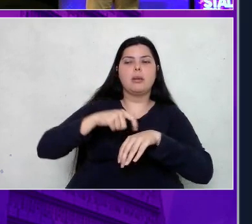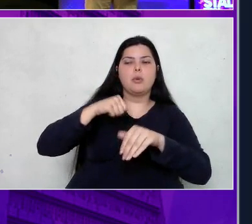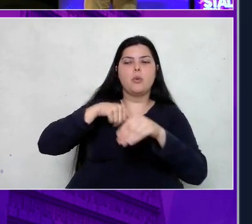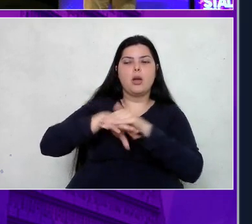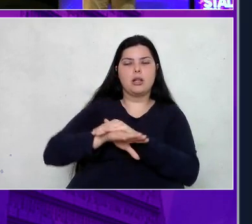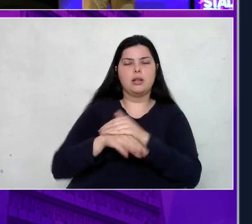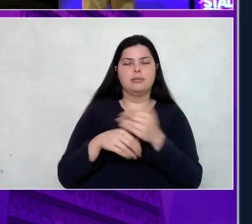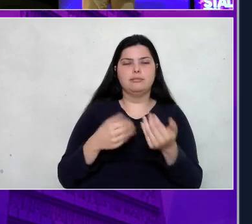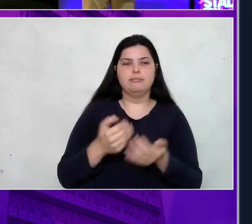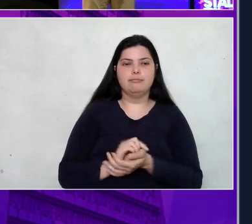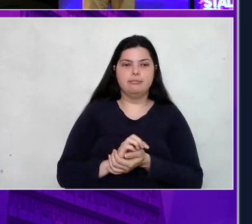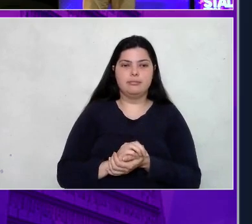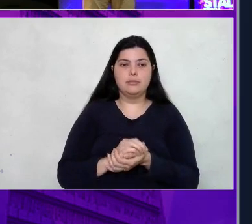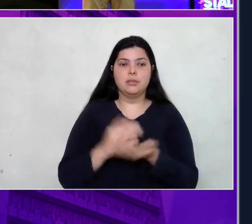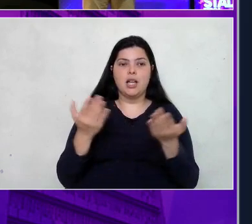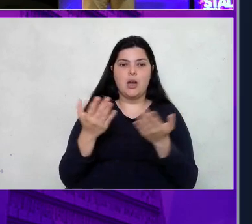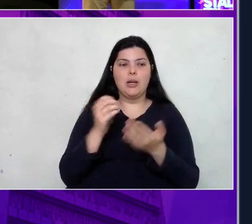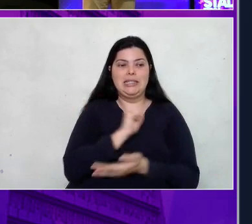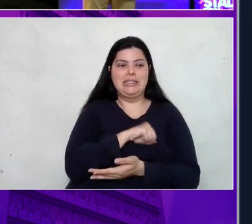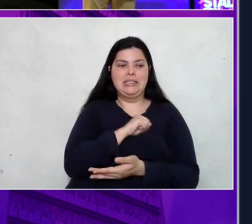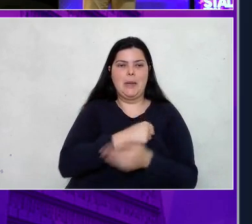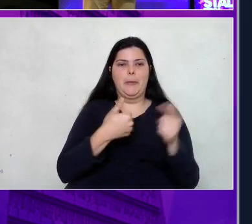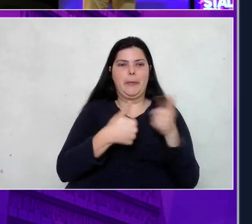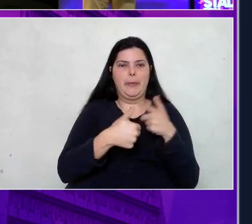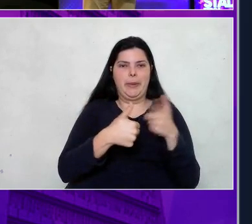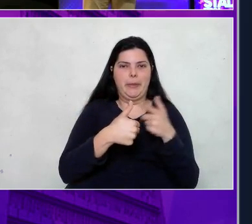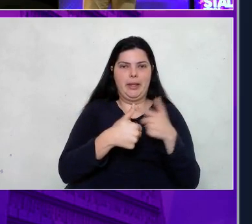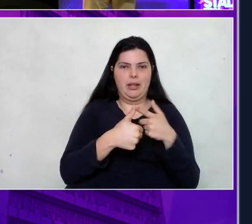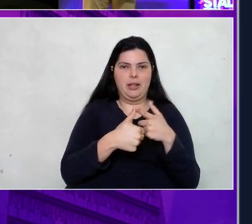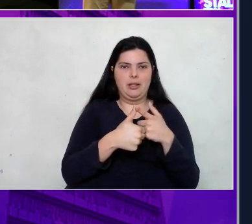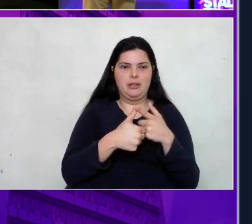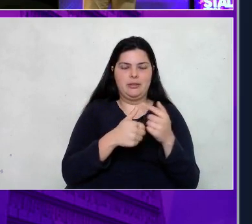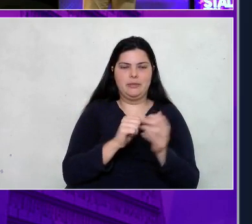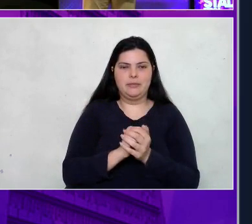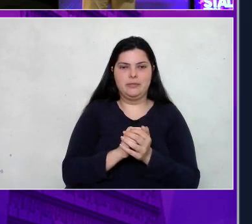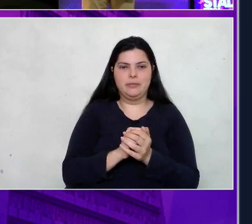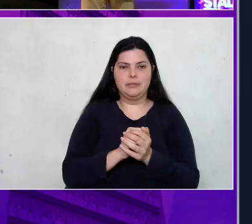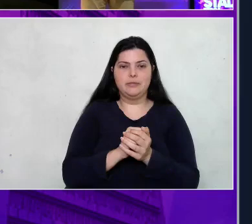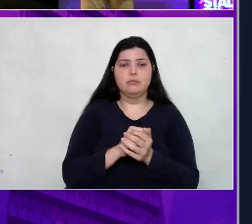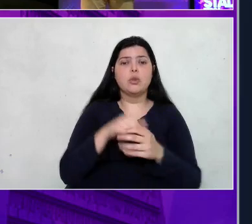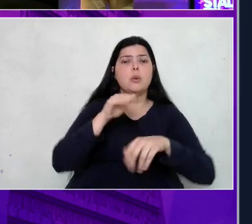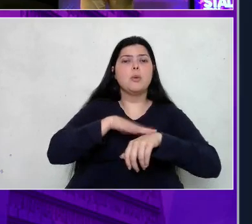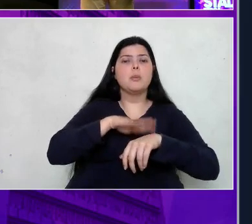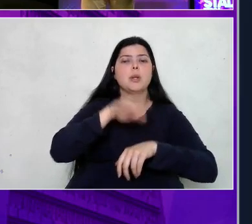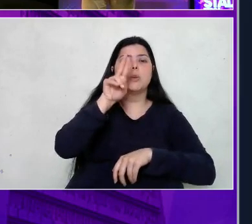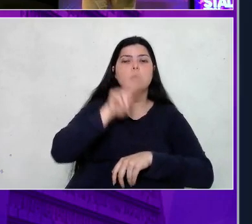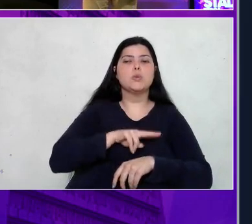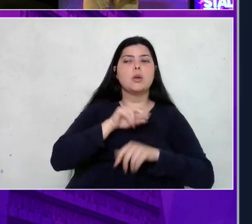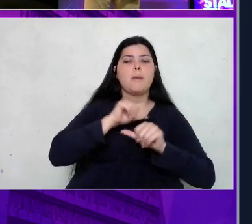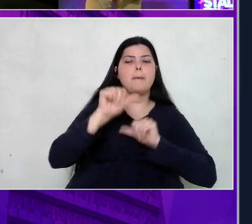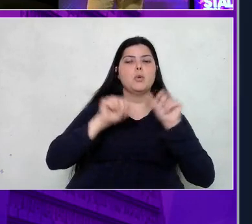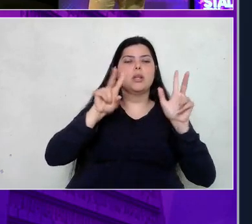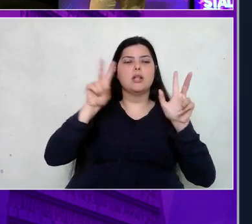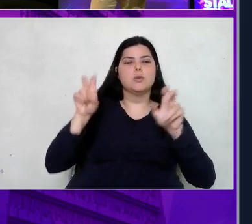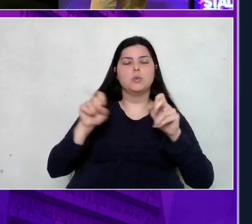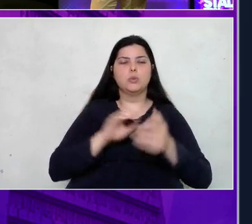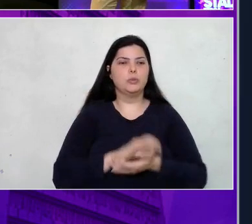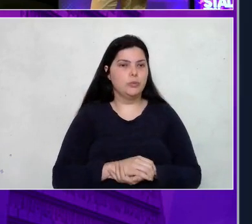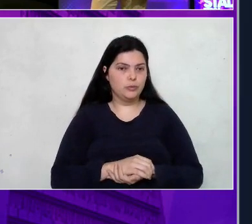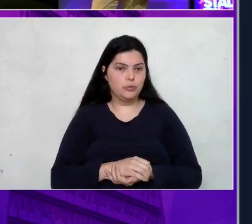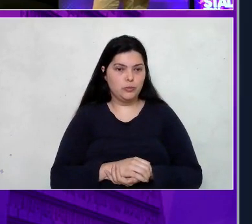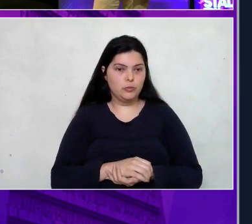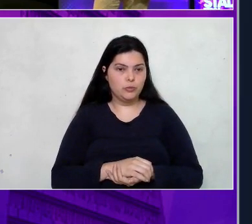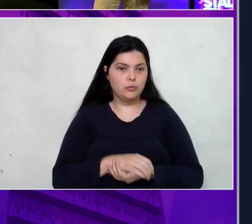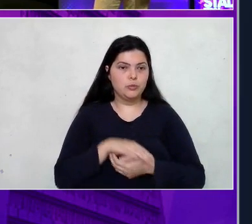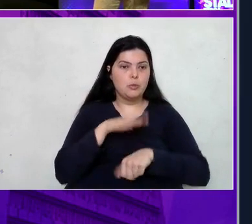que entra a pegadinha, a primeira pegadinha sobre em que momento que o usuário mudou de assunto, né? Ou em que momento que eu